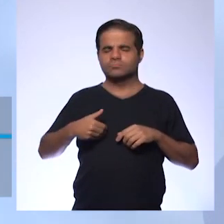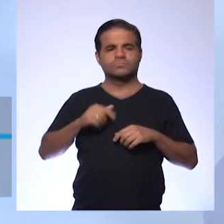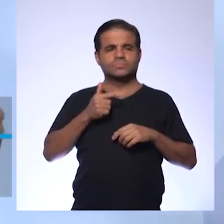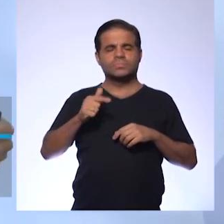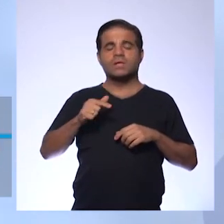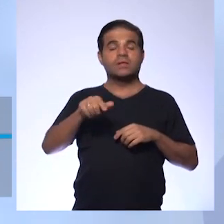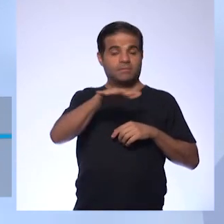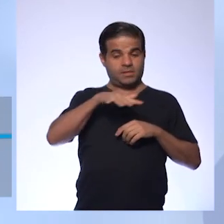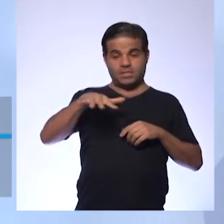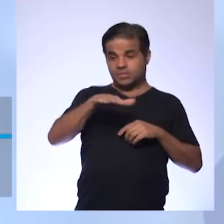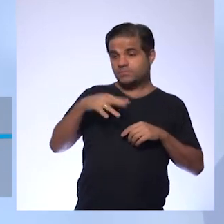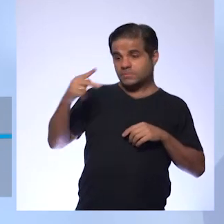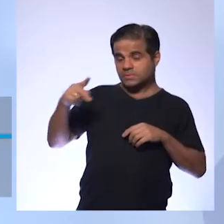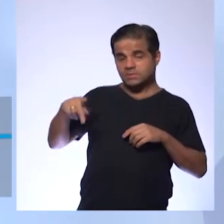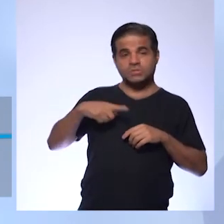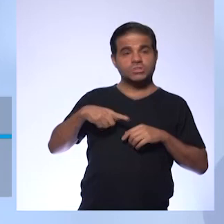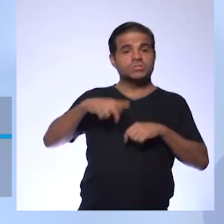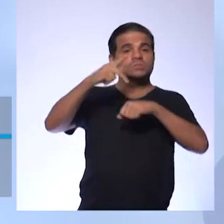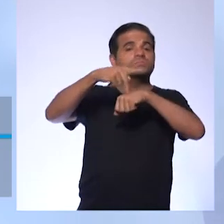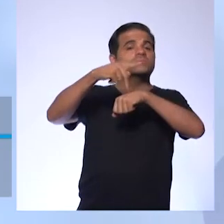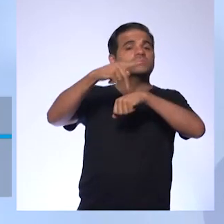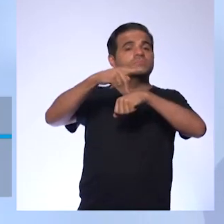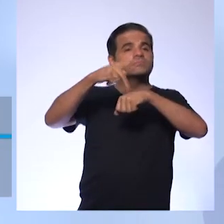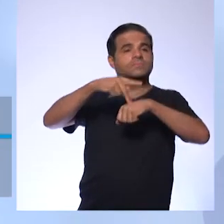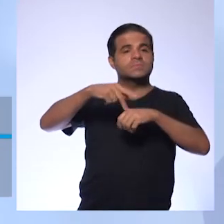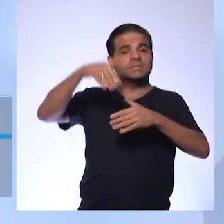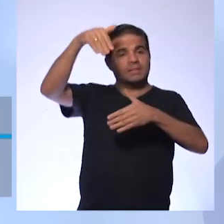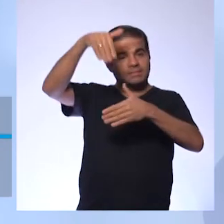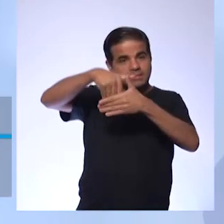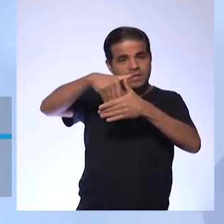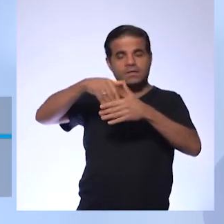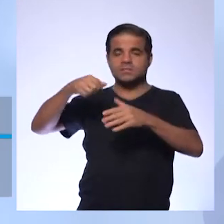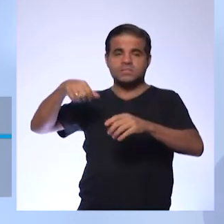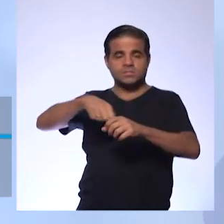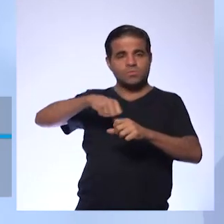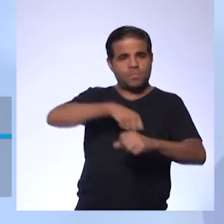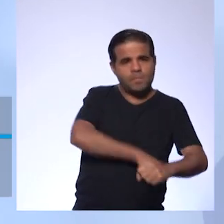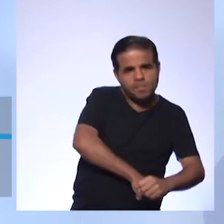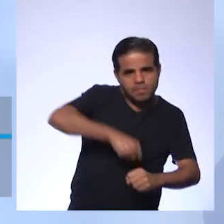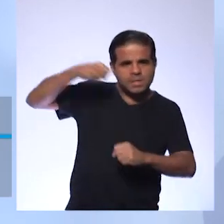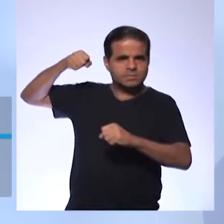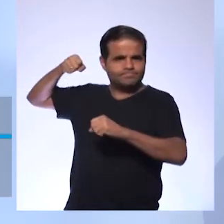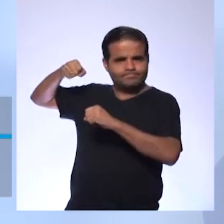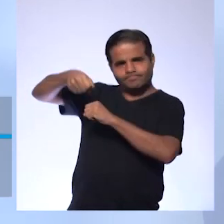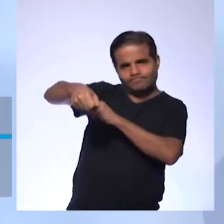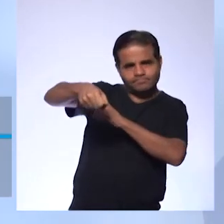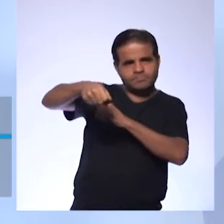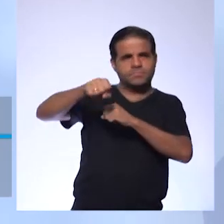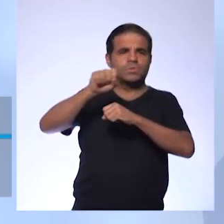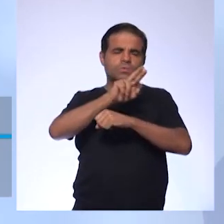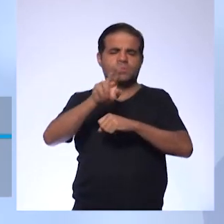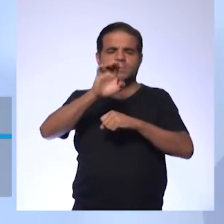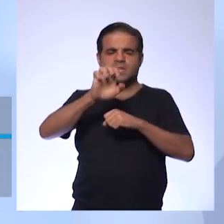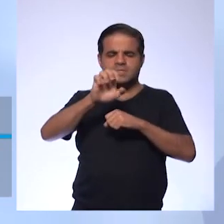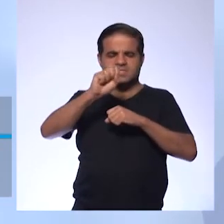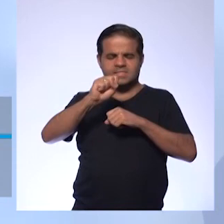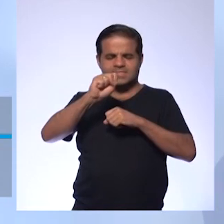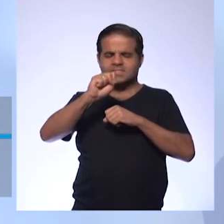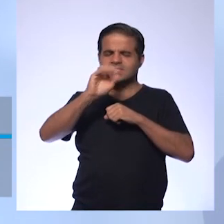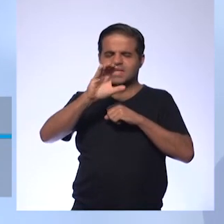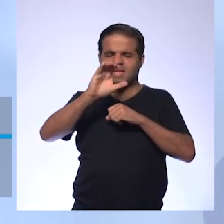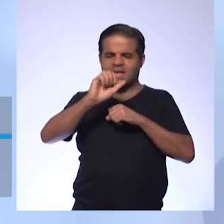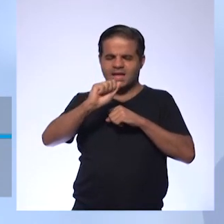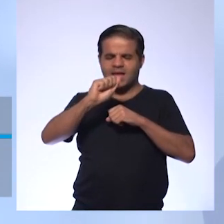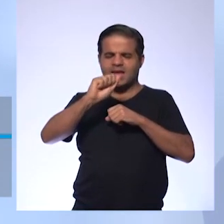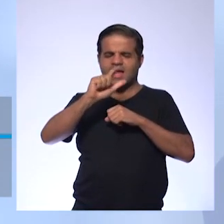na região dele uma pedra com uma espada encravada, essa espada de nome Excalibur, foi o que o nosso querido aluno